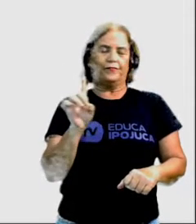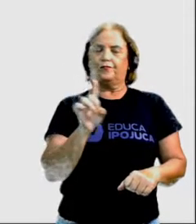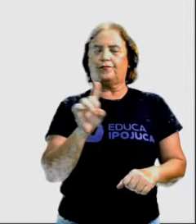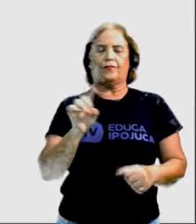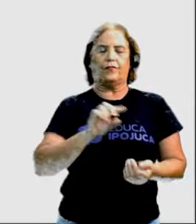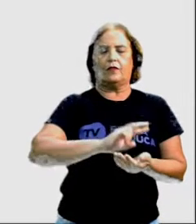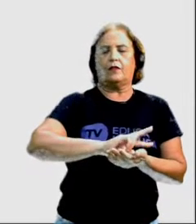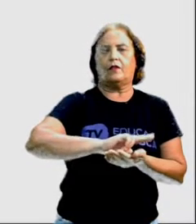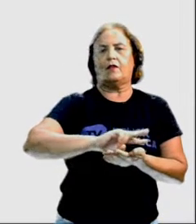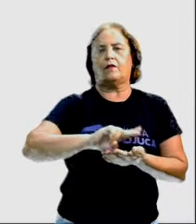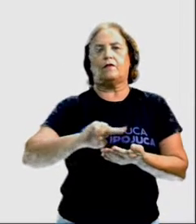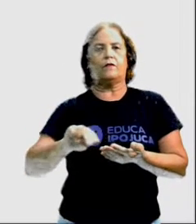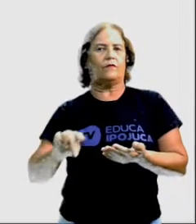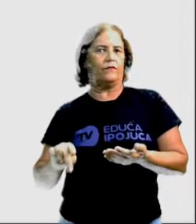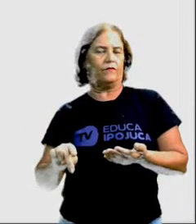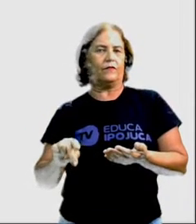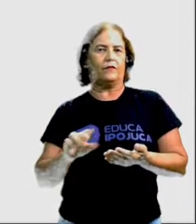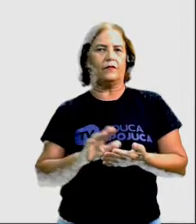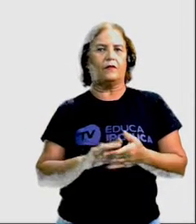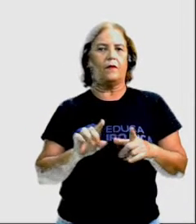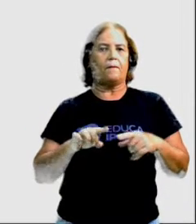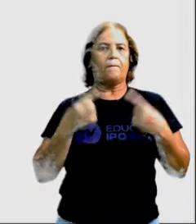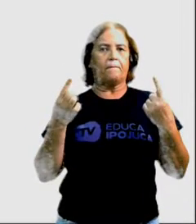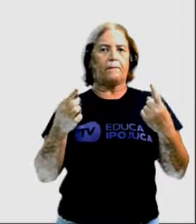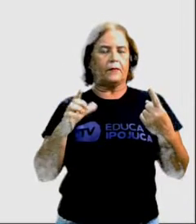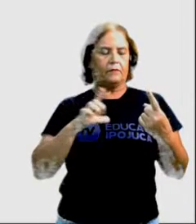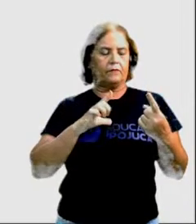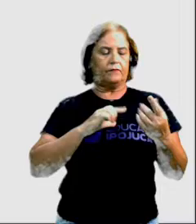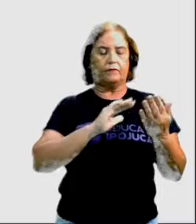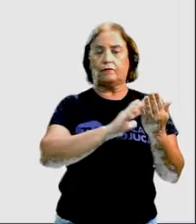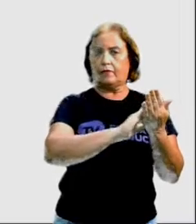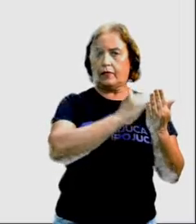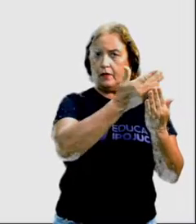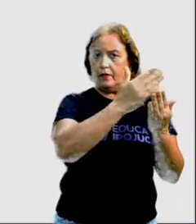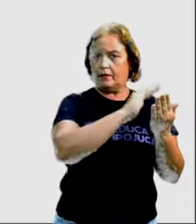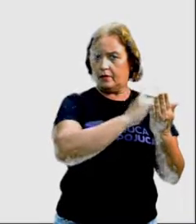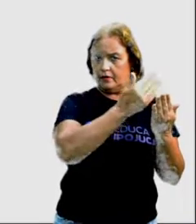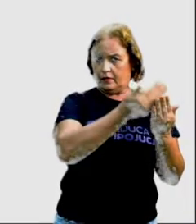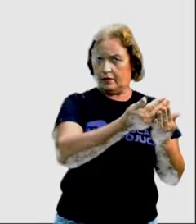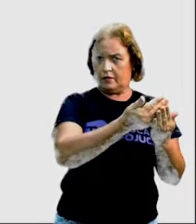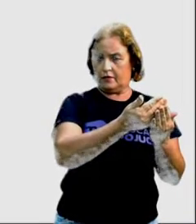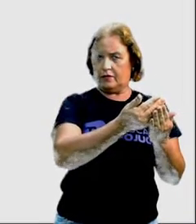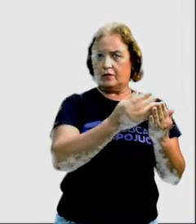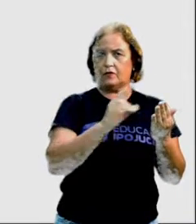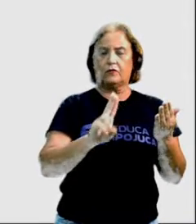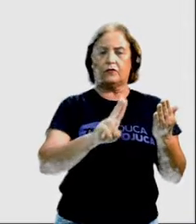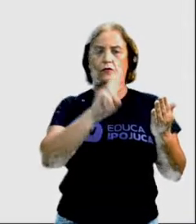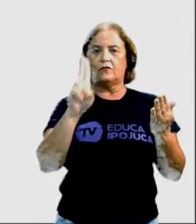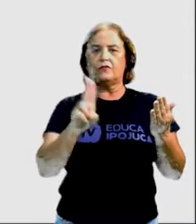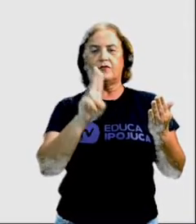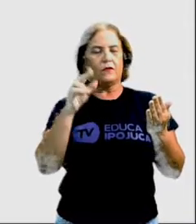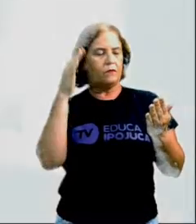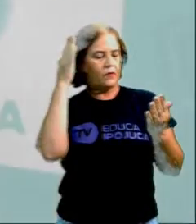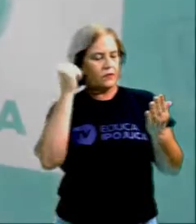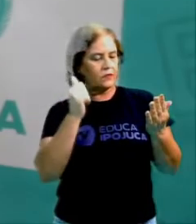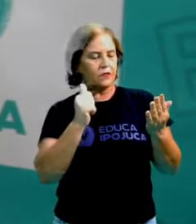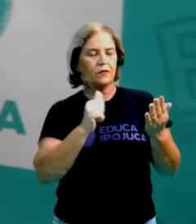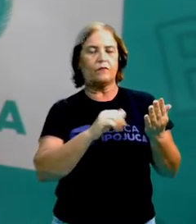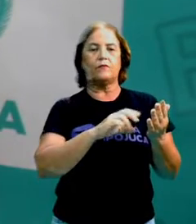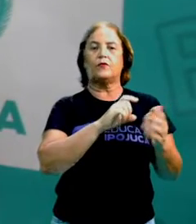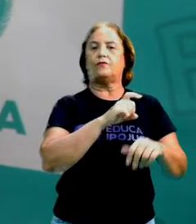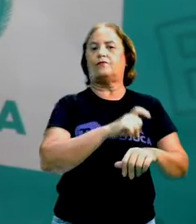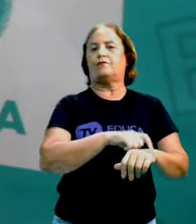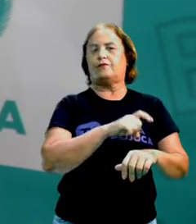existe várias formas mas nós temos o calendário que é uma das formas de entender o tempo